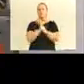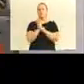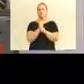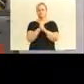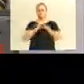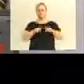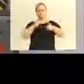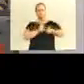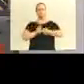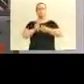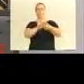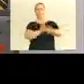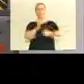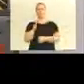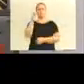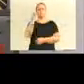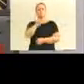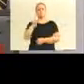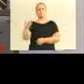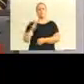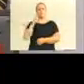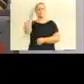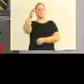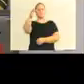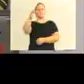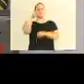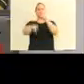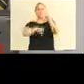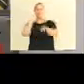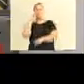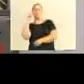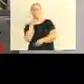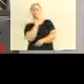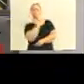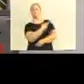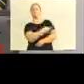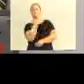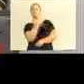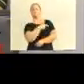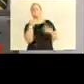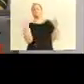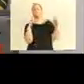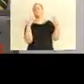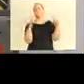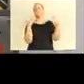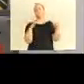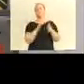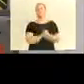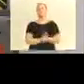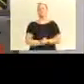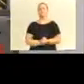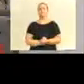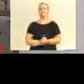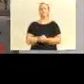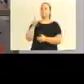com certeza, lá na frente, o prefeito Napoleão terá o reconhecimento de todas as suas ações. Além disso, tem algumas imagens, Ari. Concedo